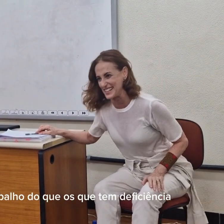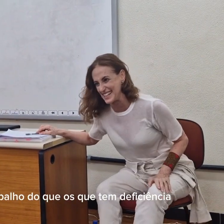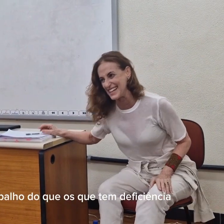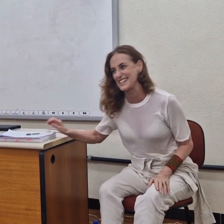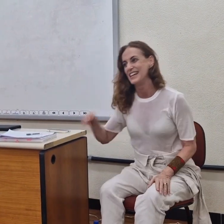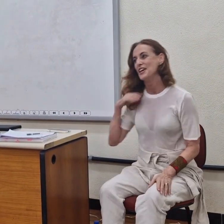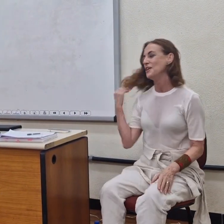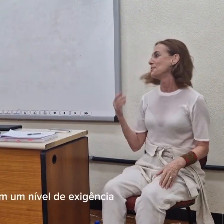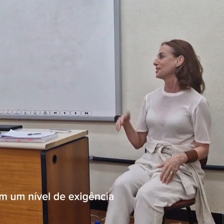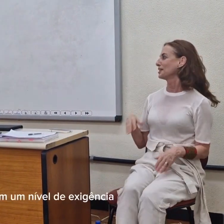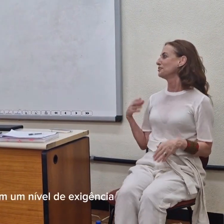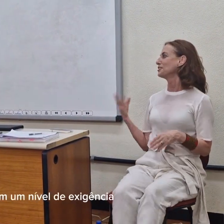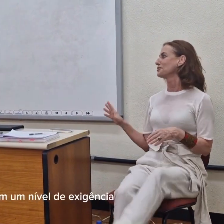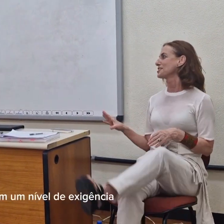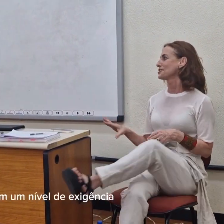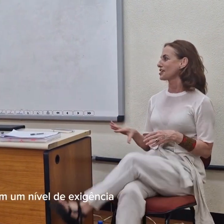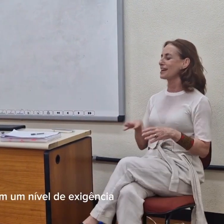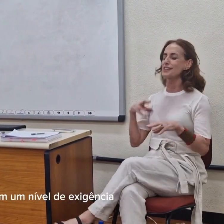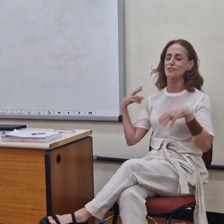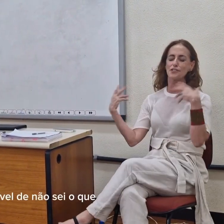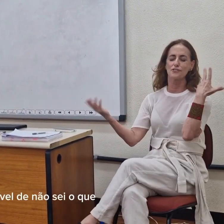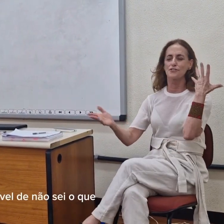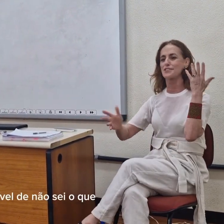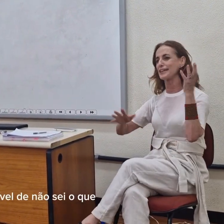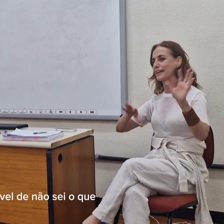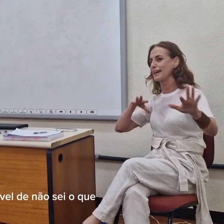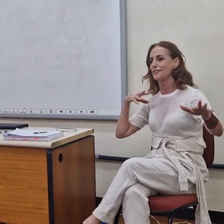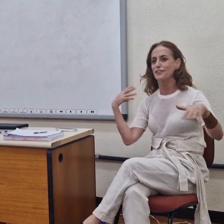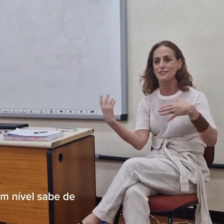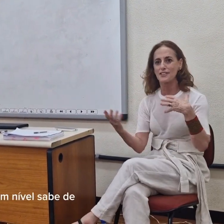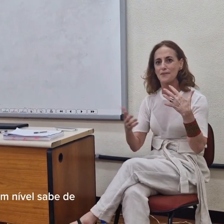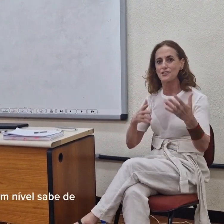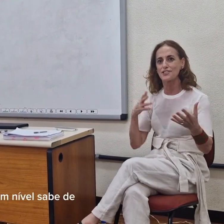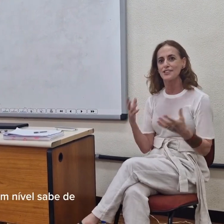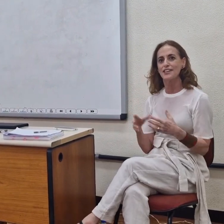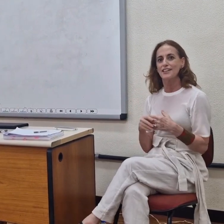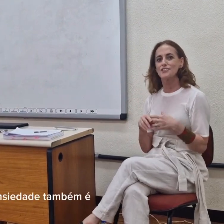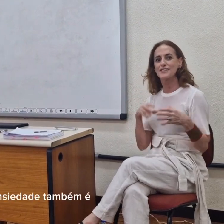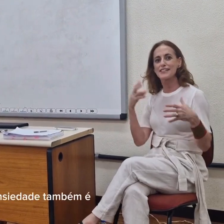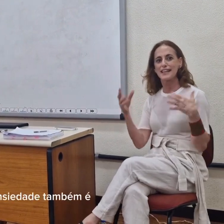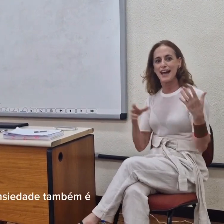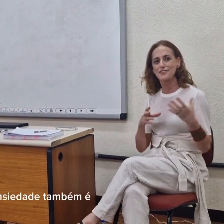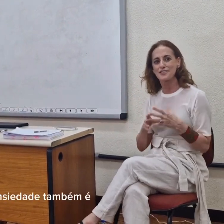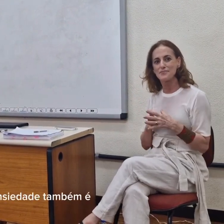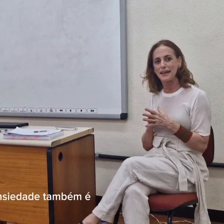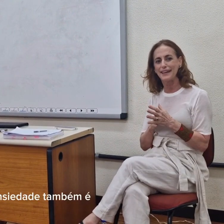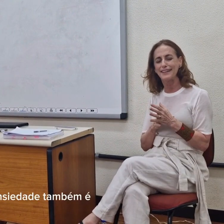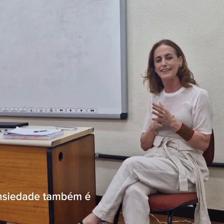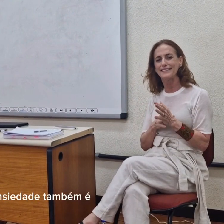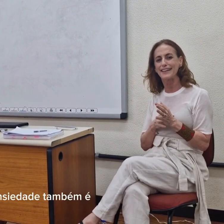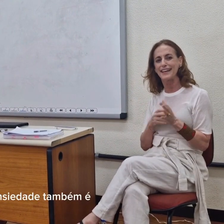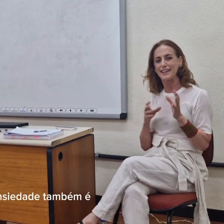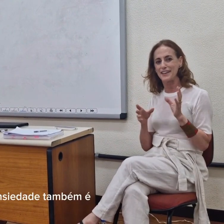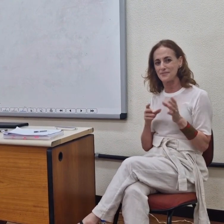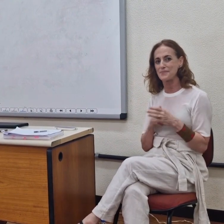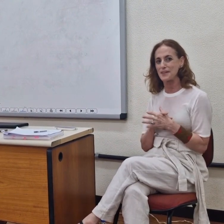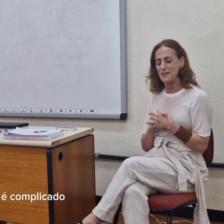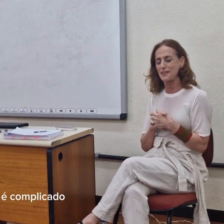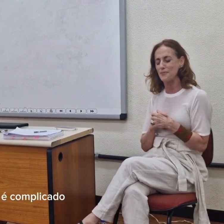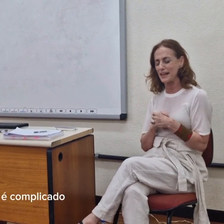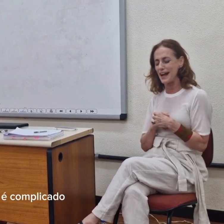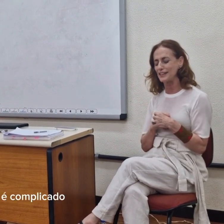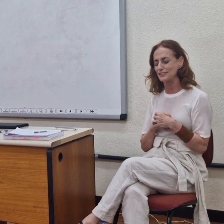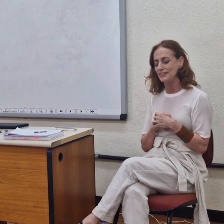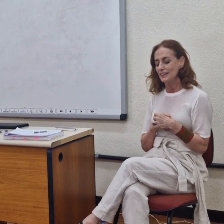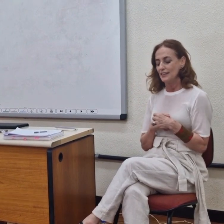os deficientes. Porque tem um nível de exigência, um nível de não sei o quê, um nível, sabe, de ansiedade também.